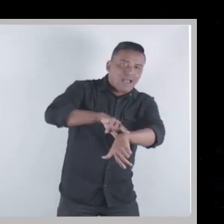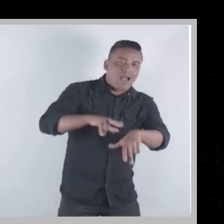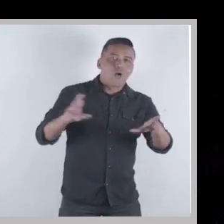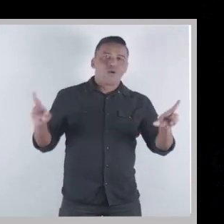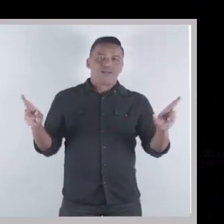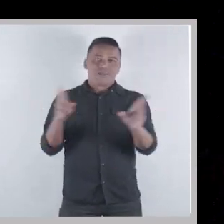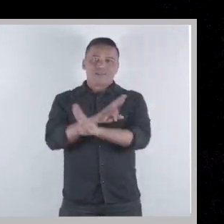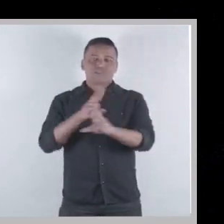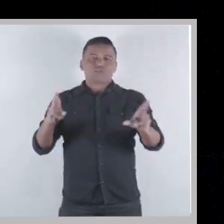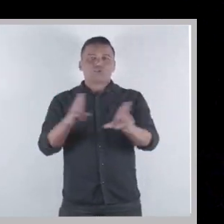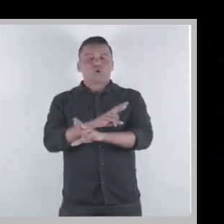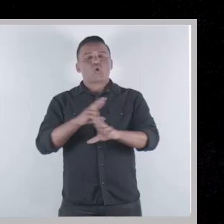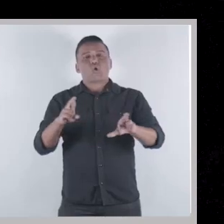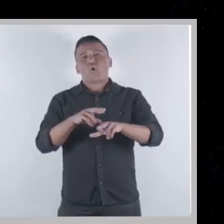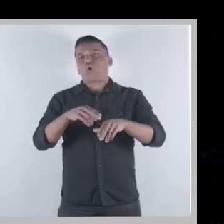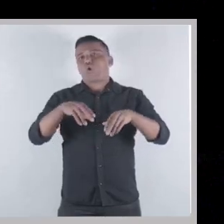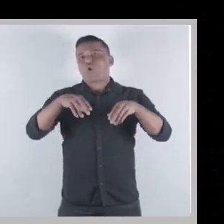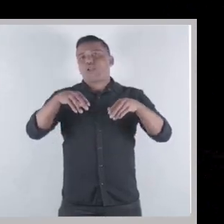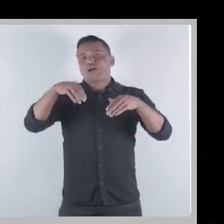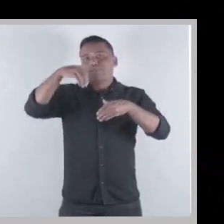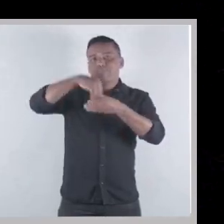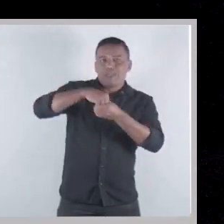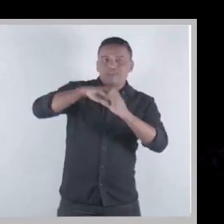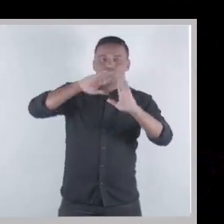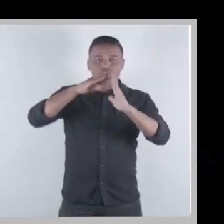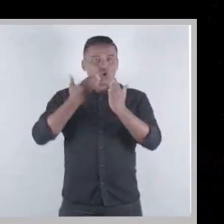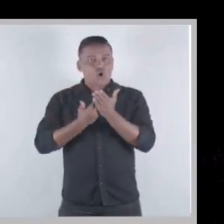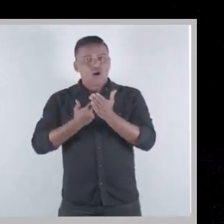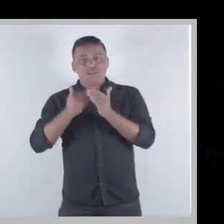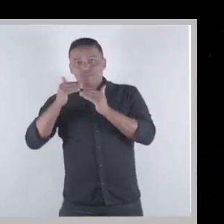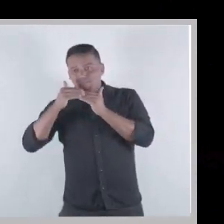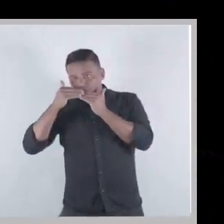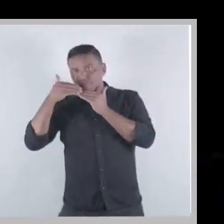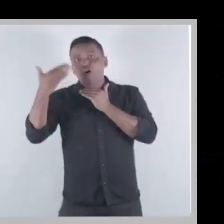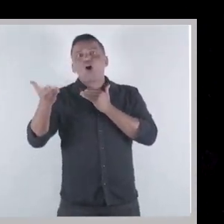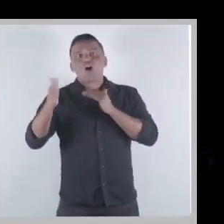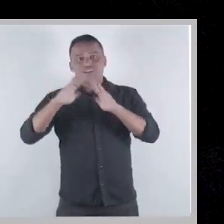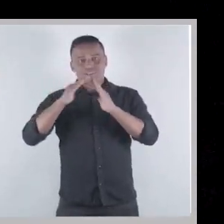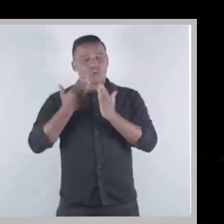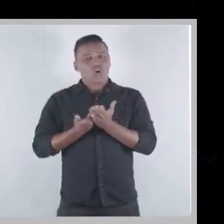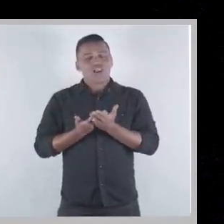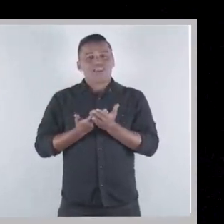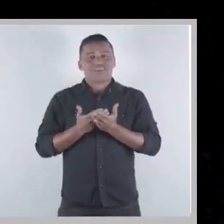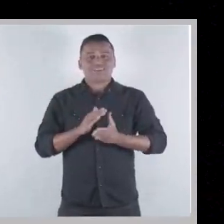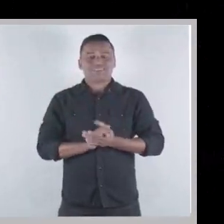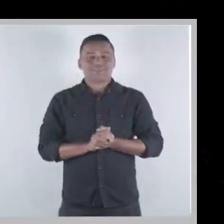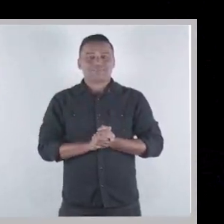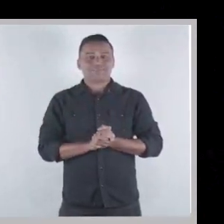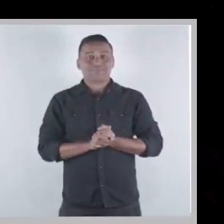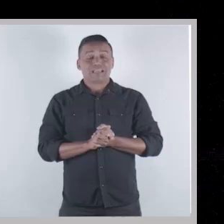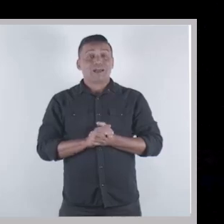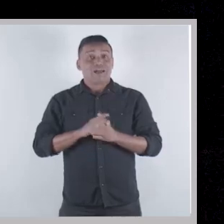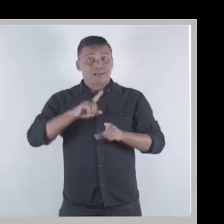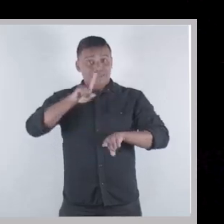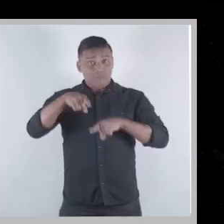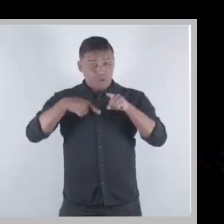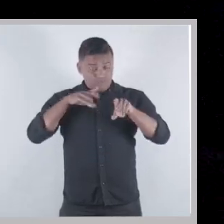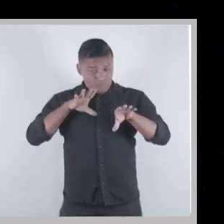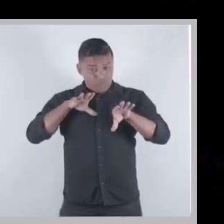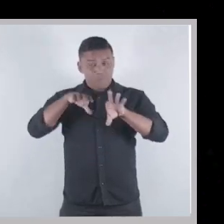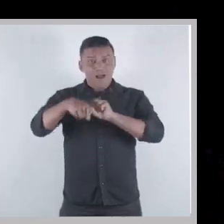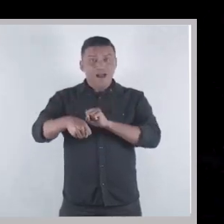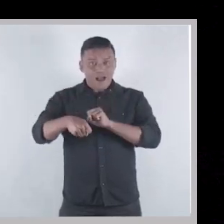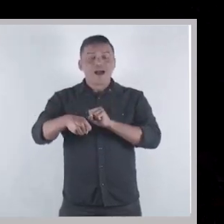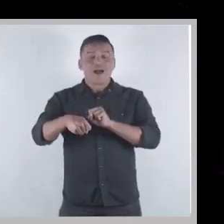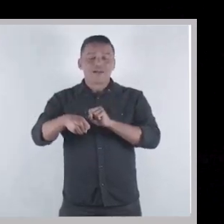fora das escolas. E, depois de formada, eu também atuei